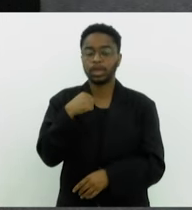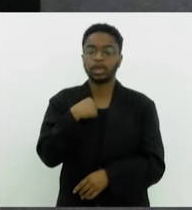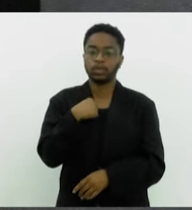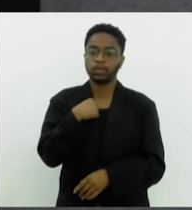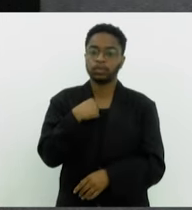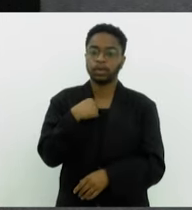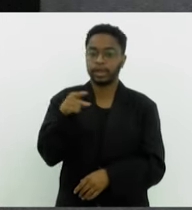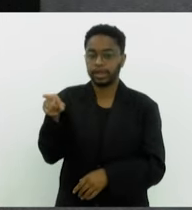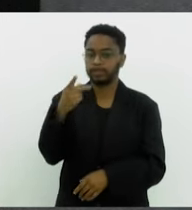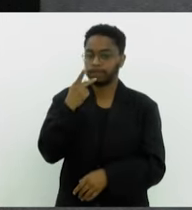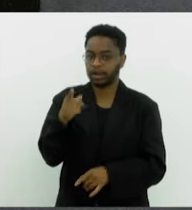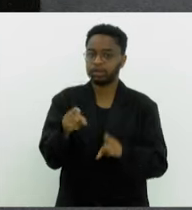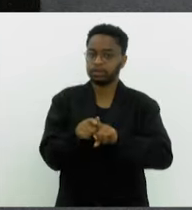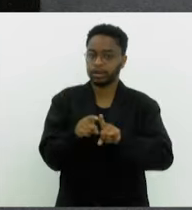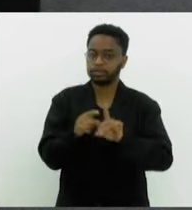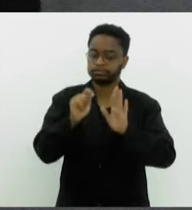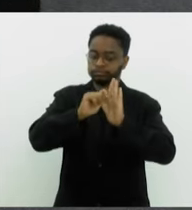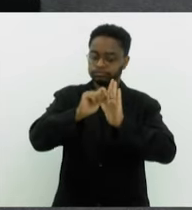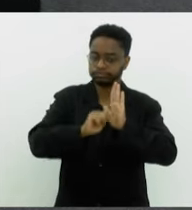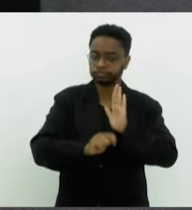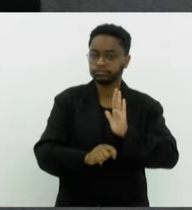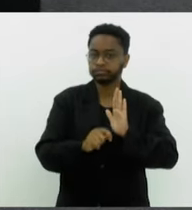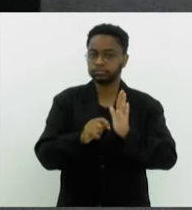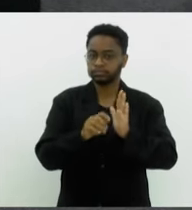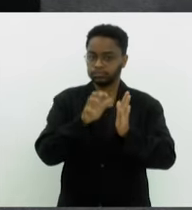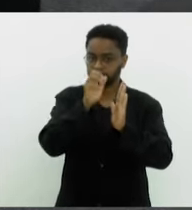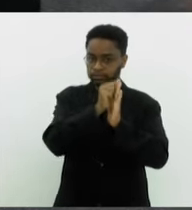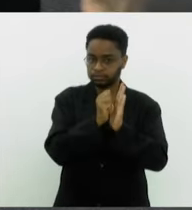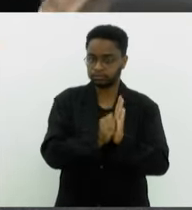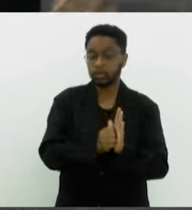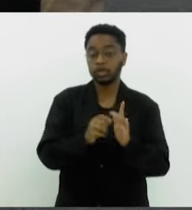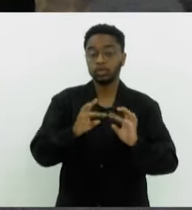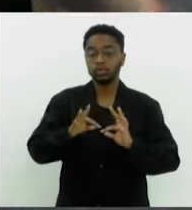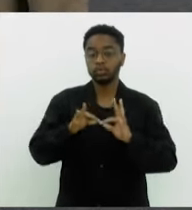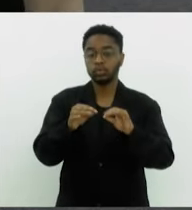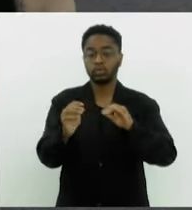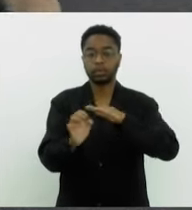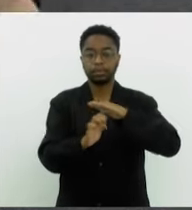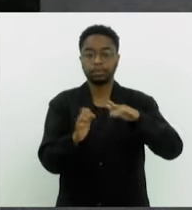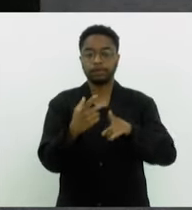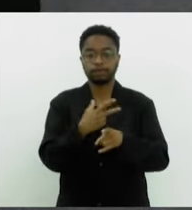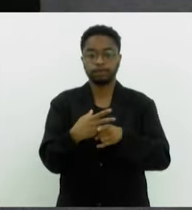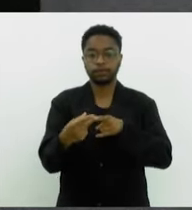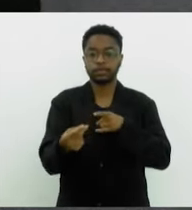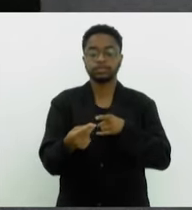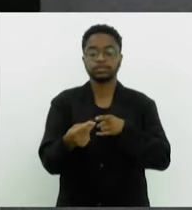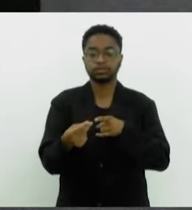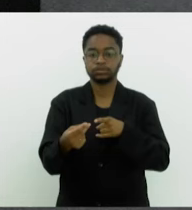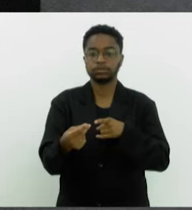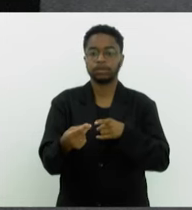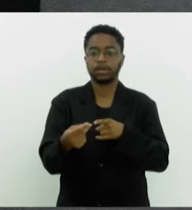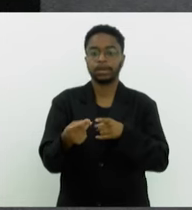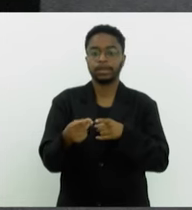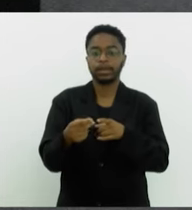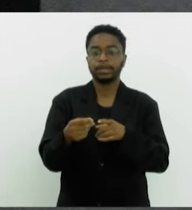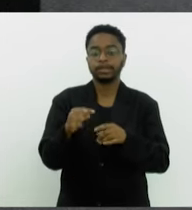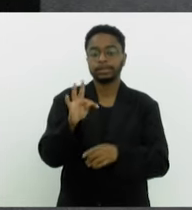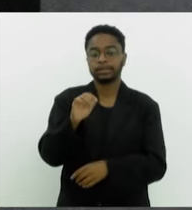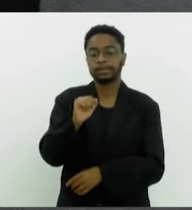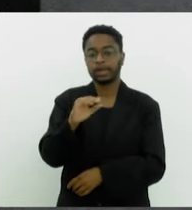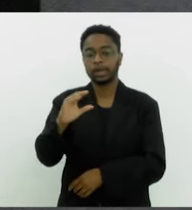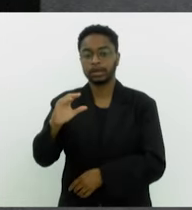autos. E todas essas empresas que estão ganhando com dispensa, com um TAC,